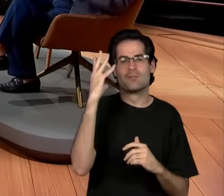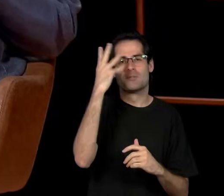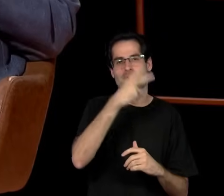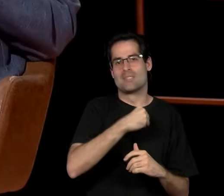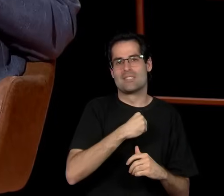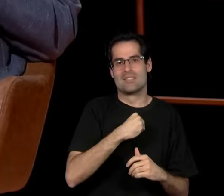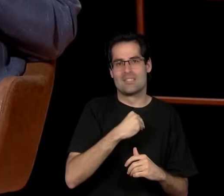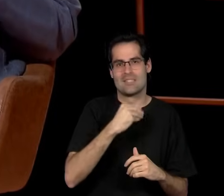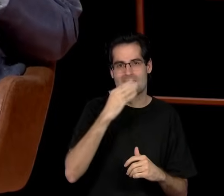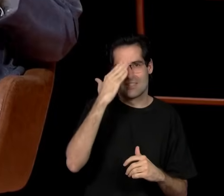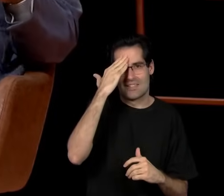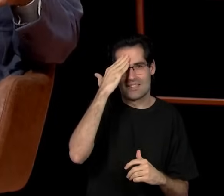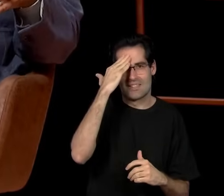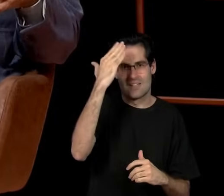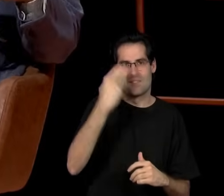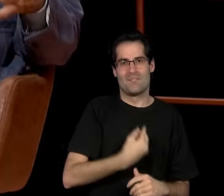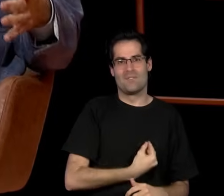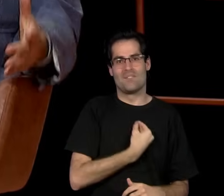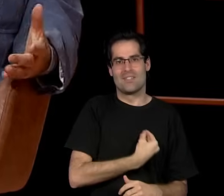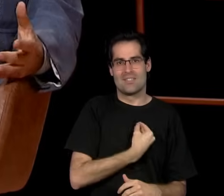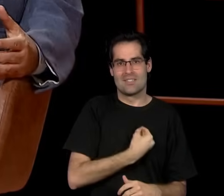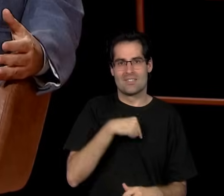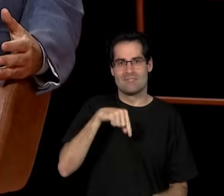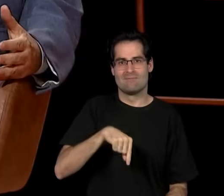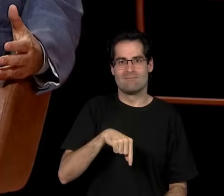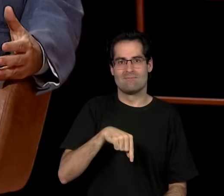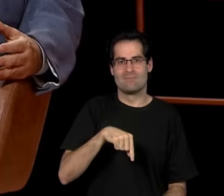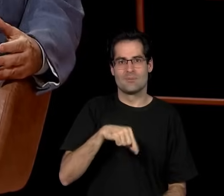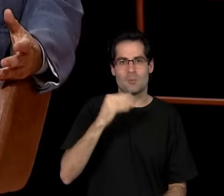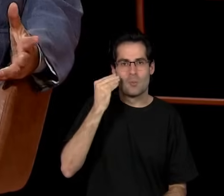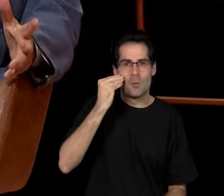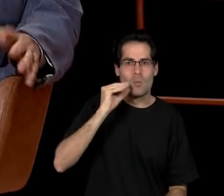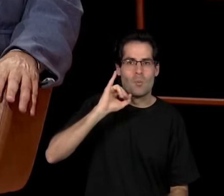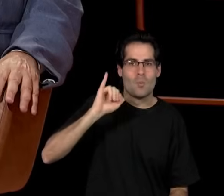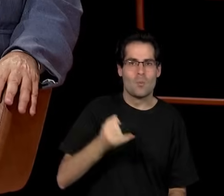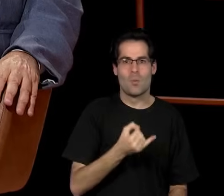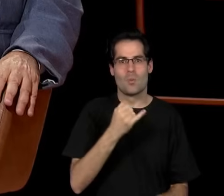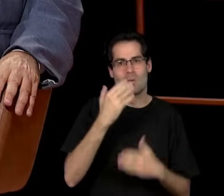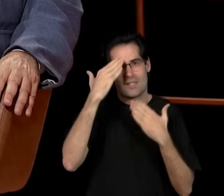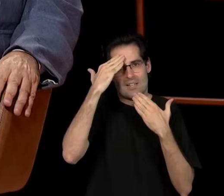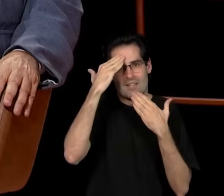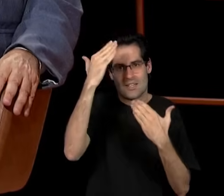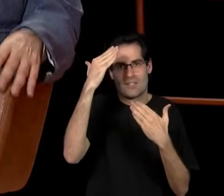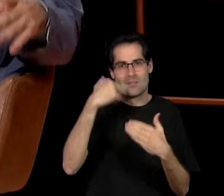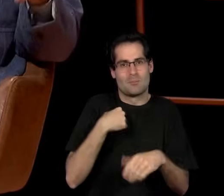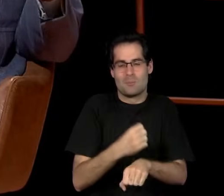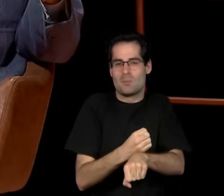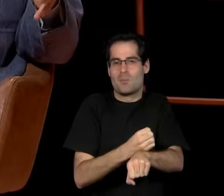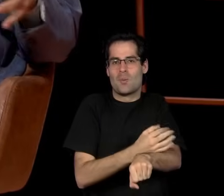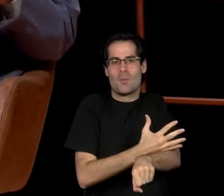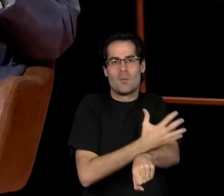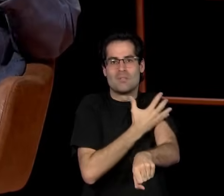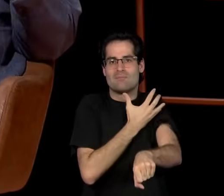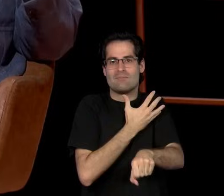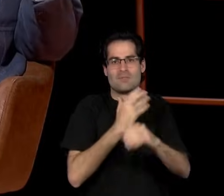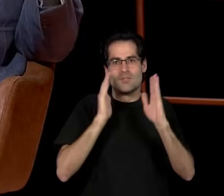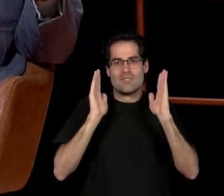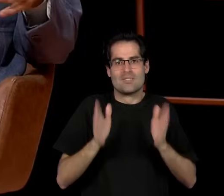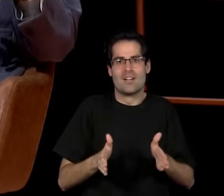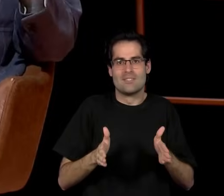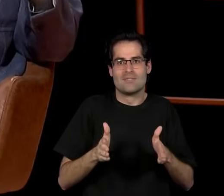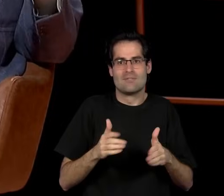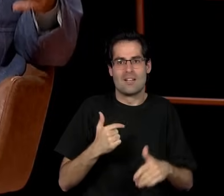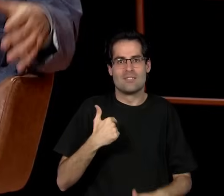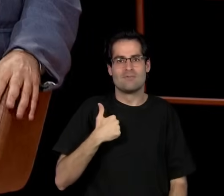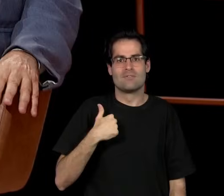presença, Pauladian. Eu agradeço essa oportunidade única, e, sobretudo, a emoção que eu passei com os depoimentos do Ari, do Roberto de